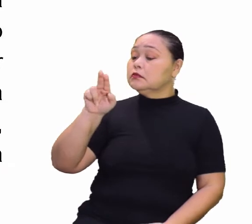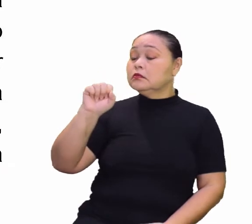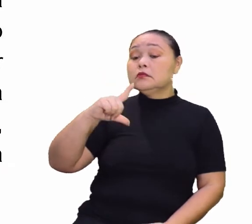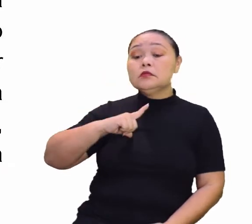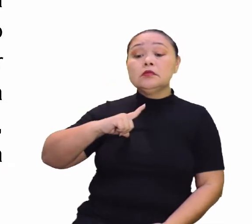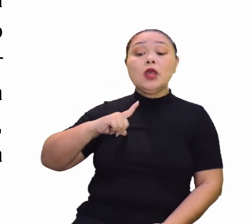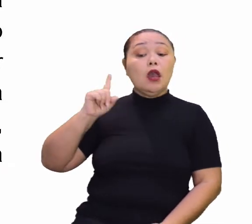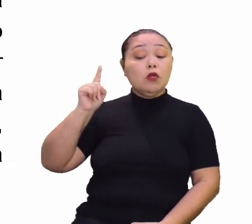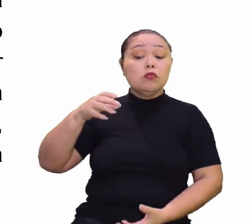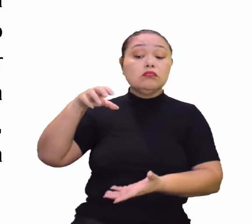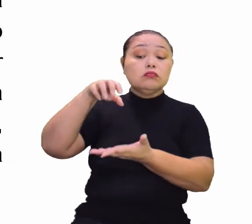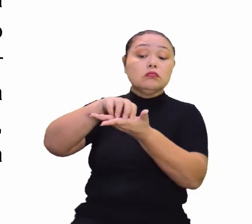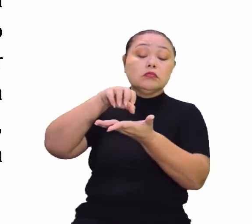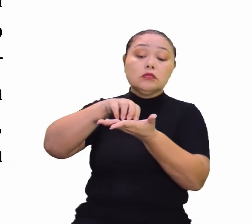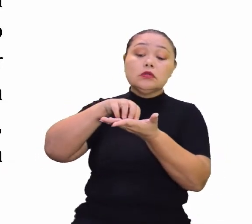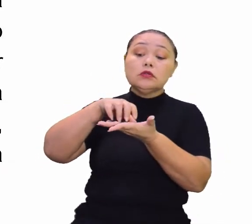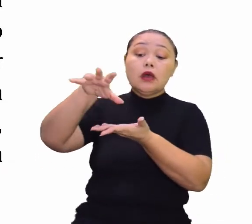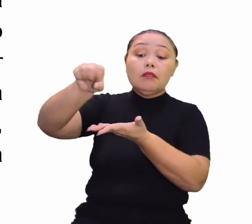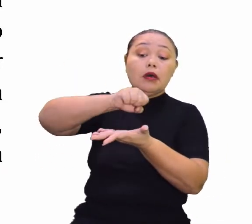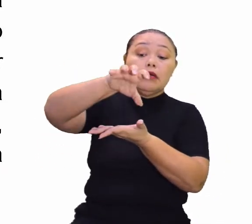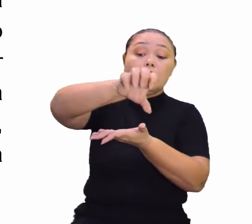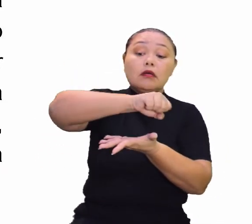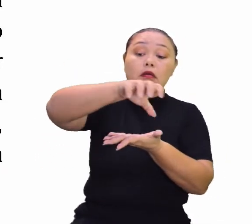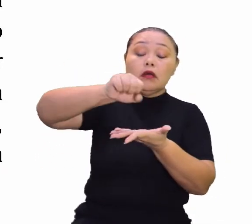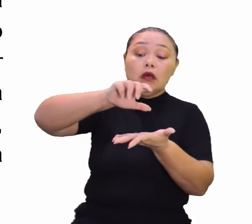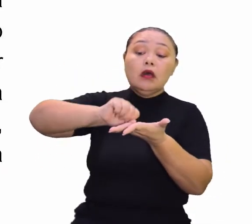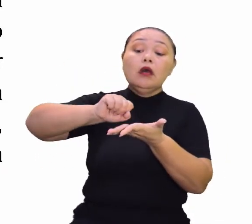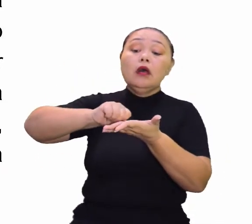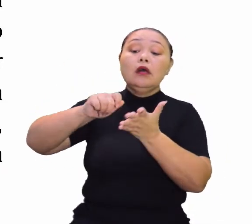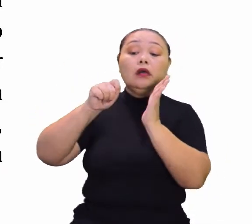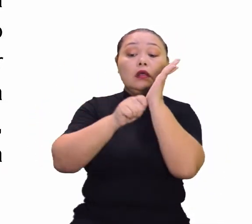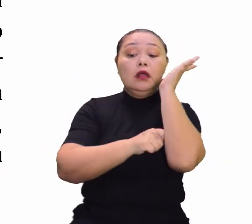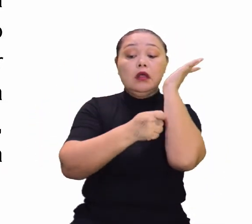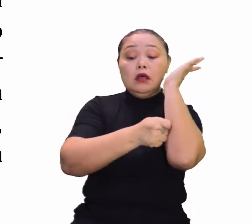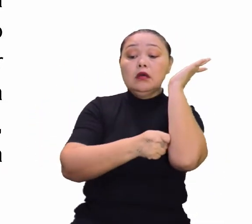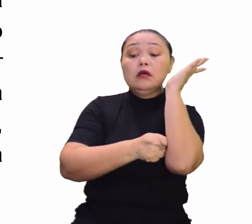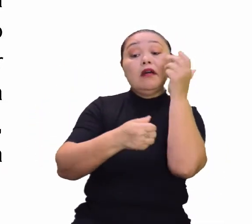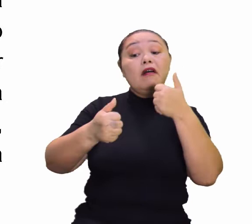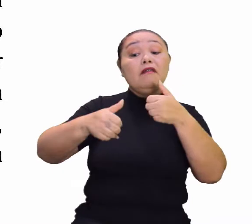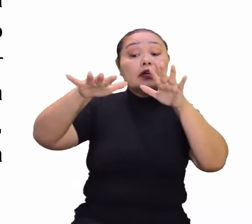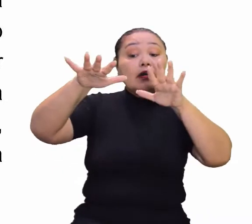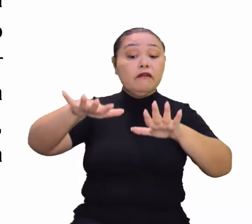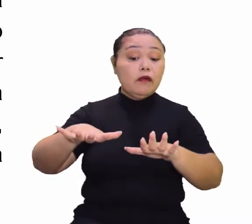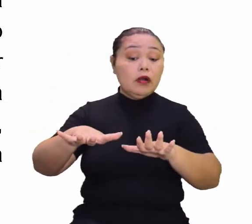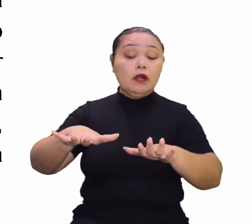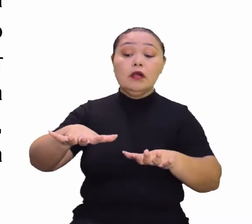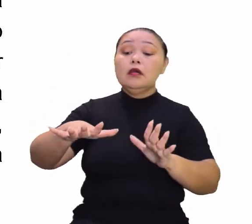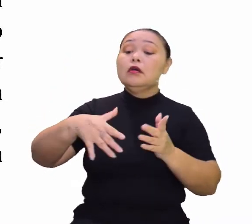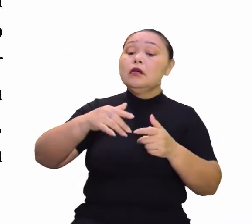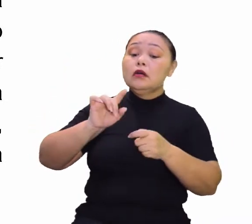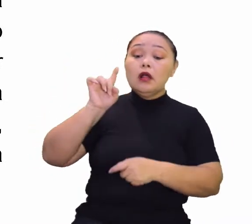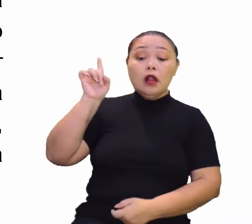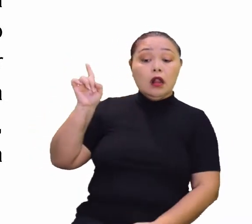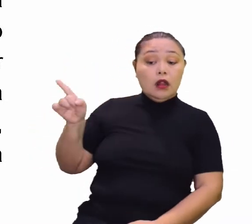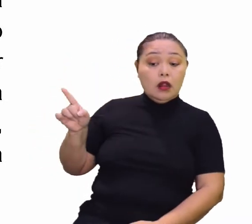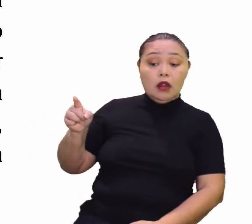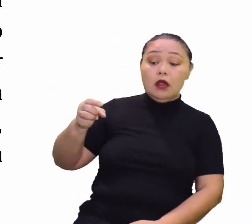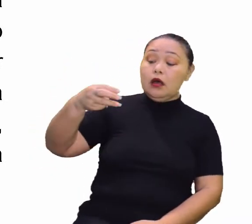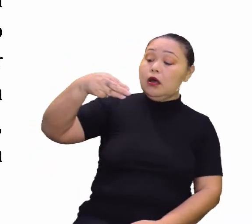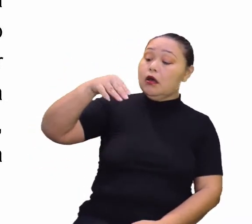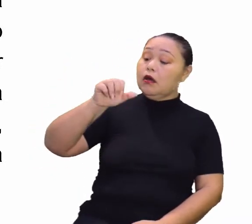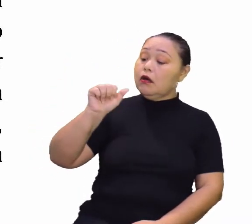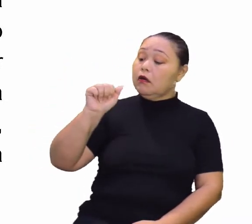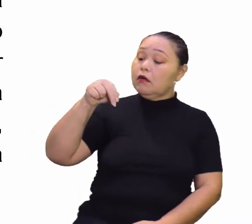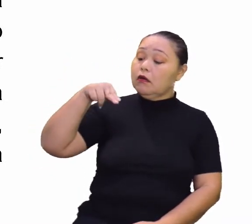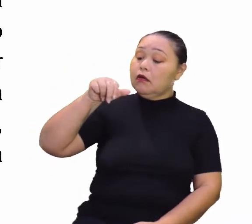de captação do látex. É a casa aviadora, né? As casas aviadoras estavam lá. Lá, inclusive,